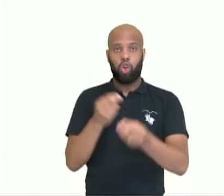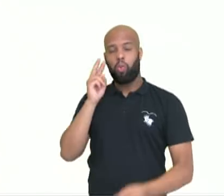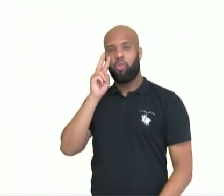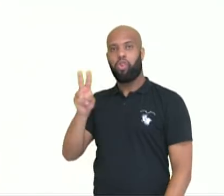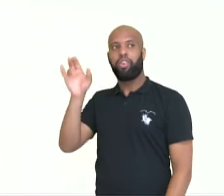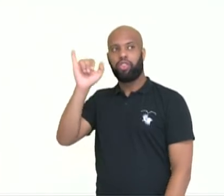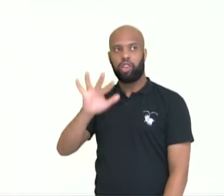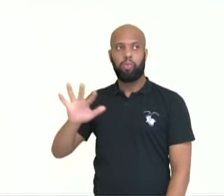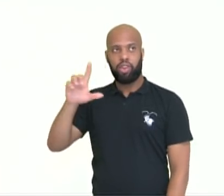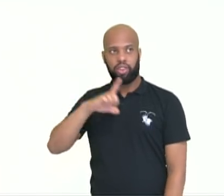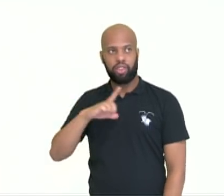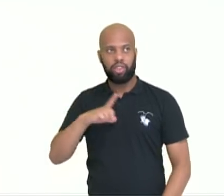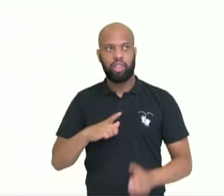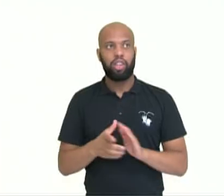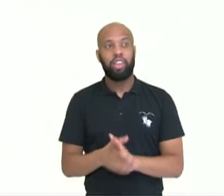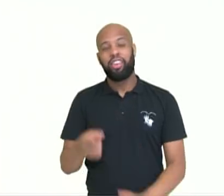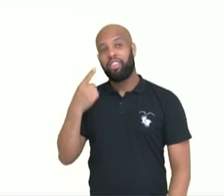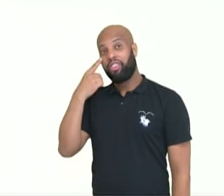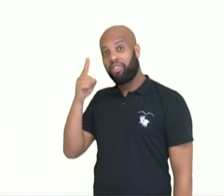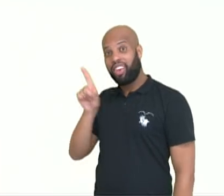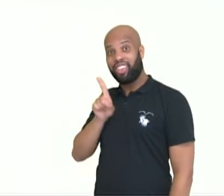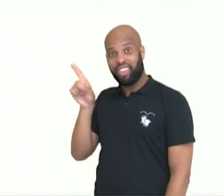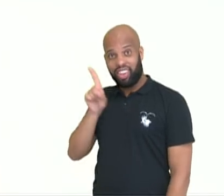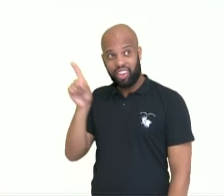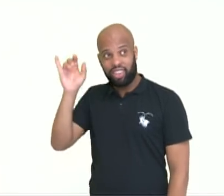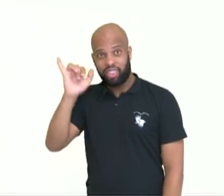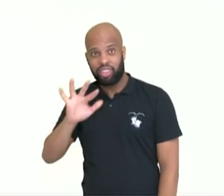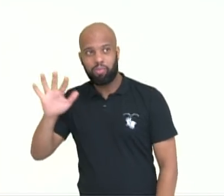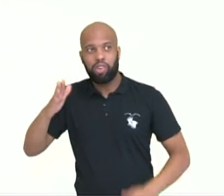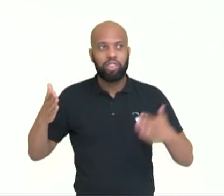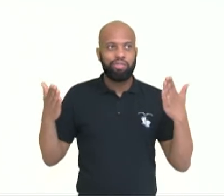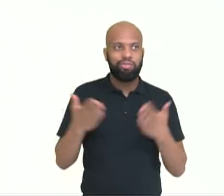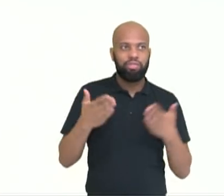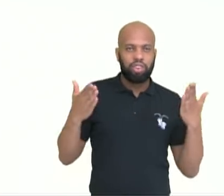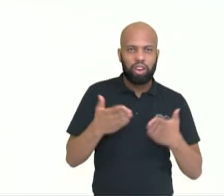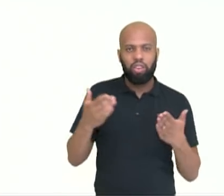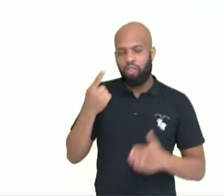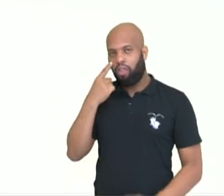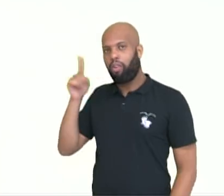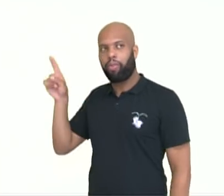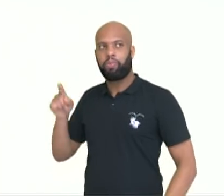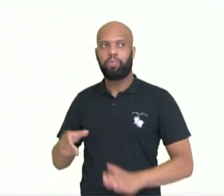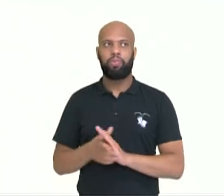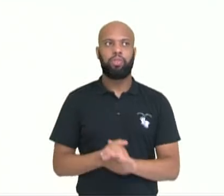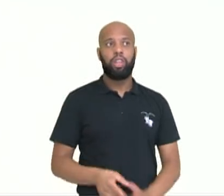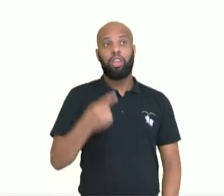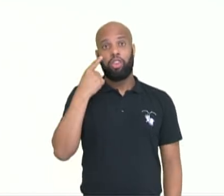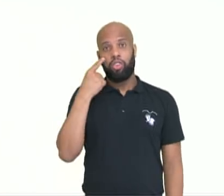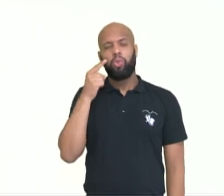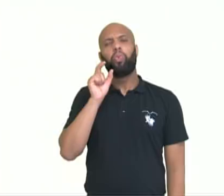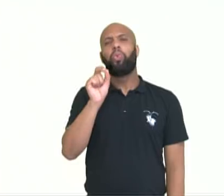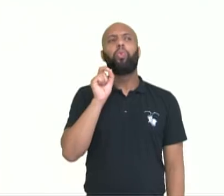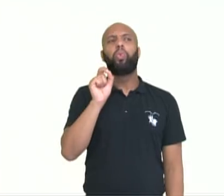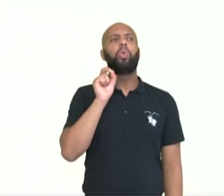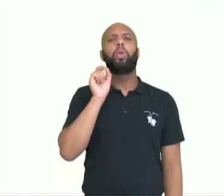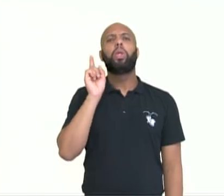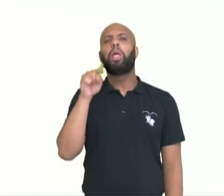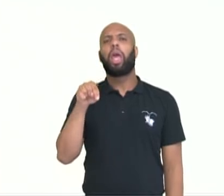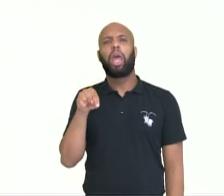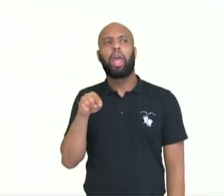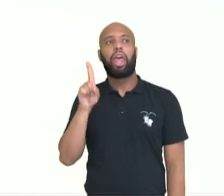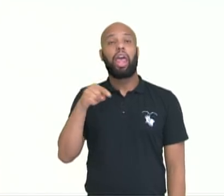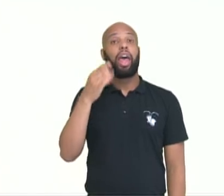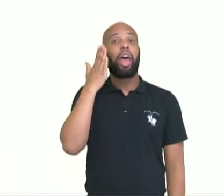na figura a seguir. E olha a figura que aparece na sua tela bem grande para você. Nós estamos visualizando ali na